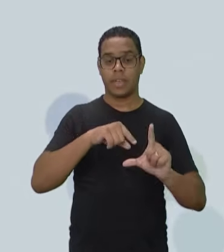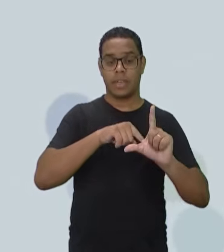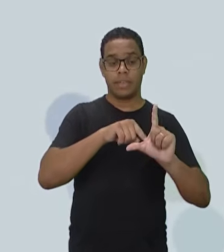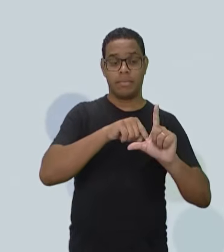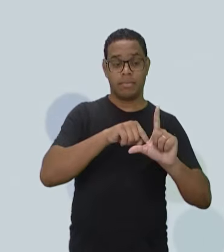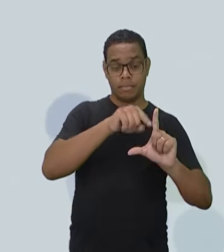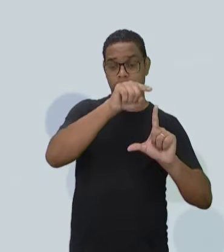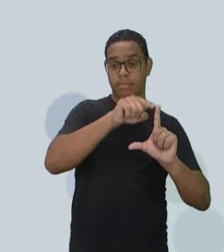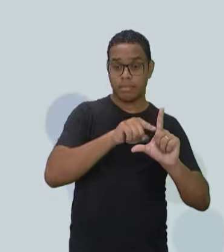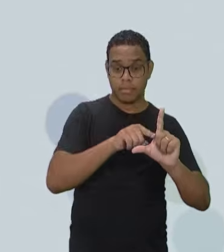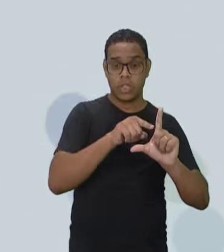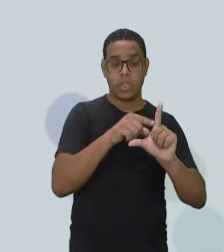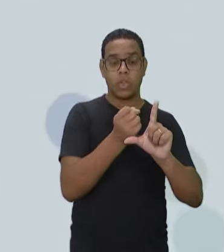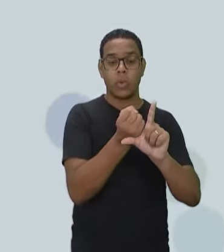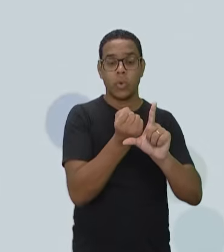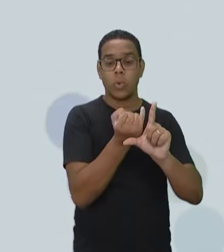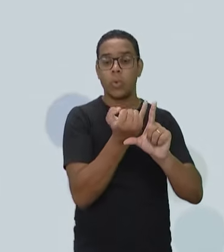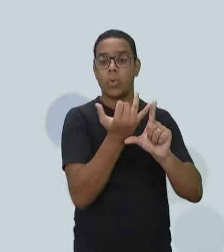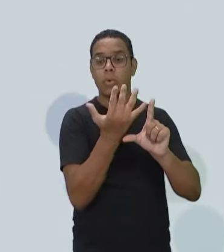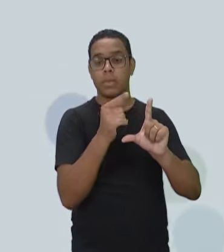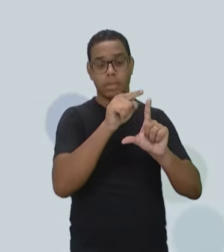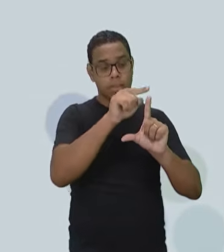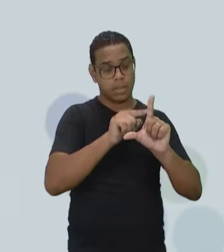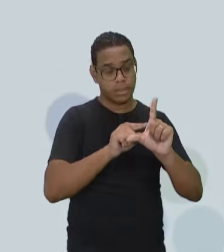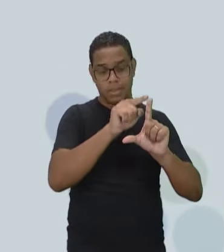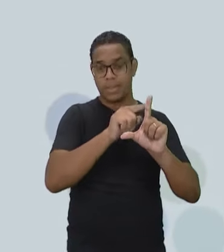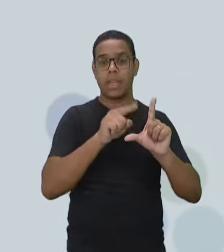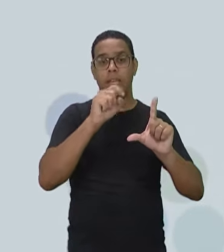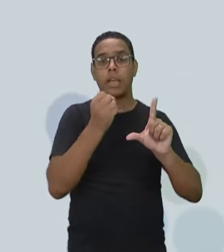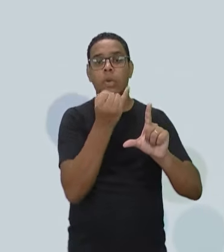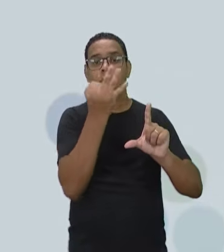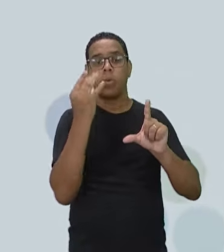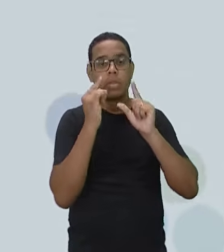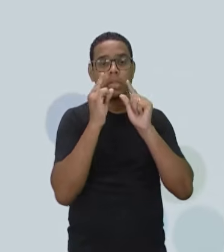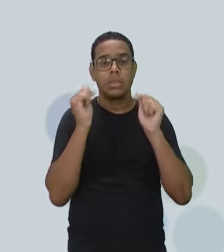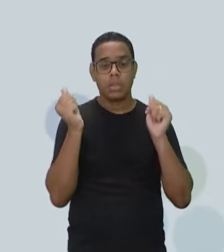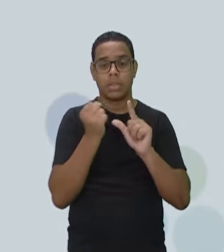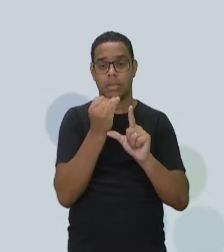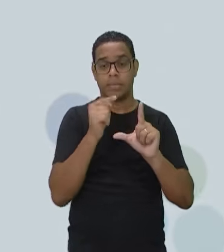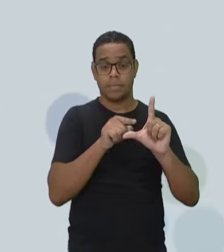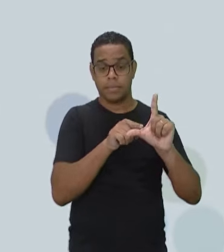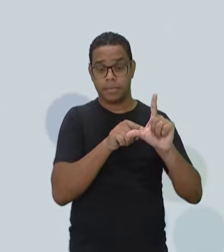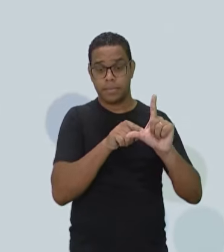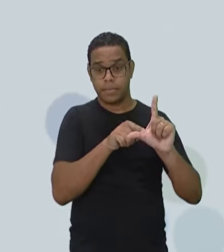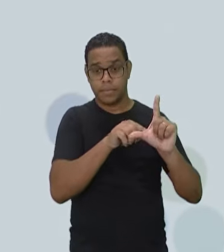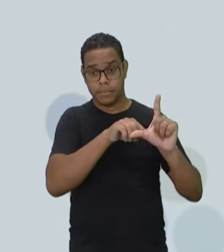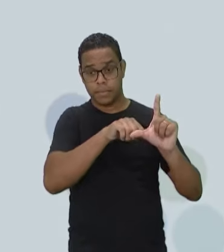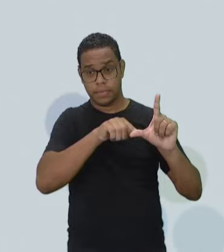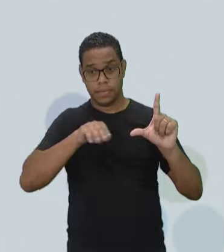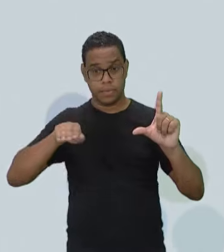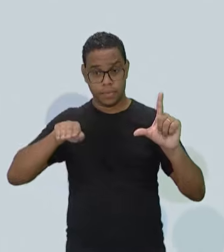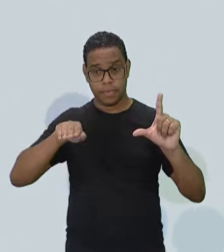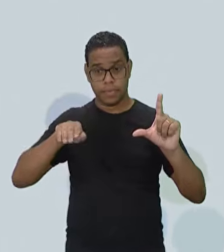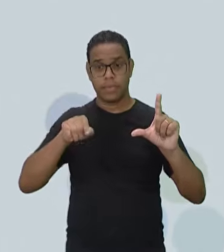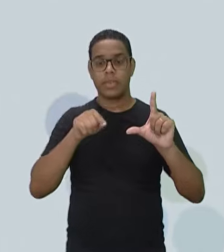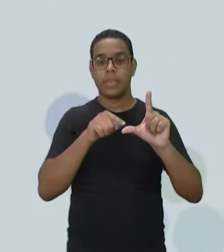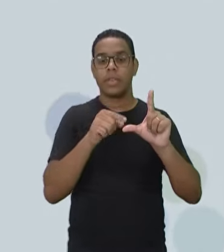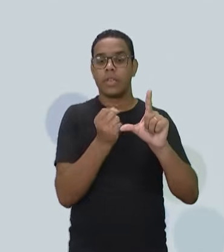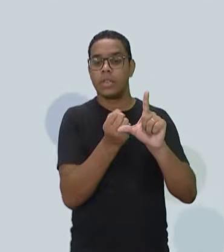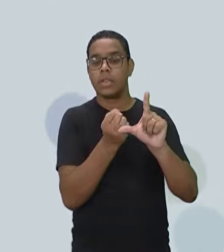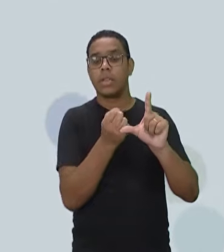vertical a quantidade de bombons. E no eixo